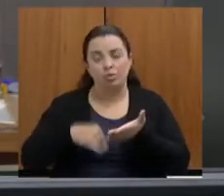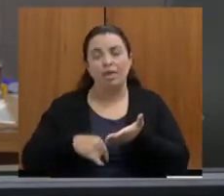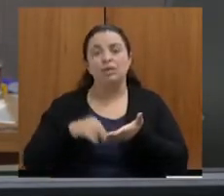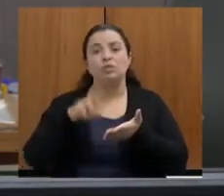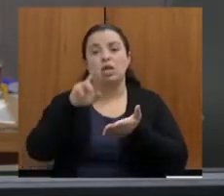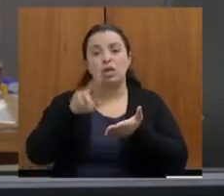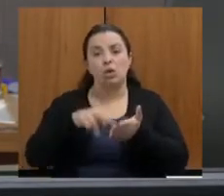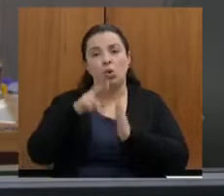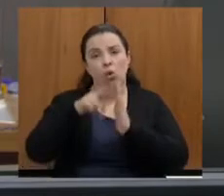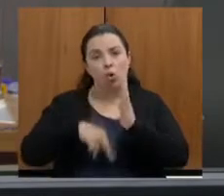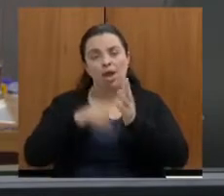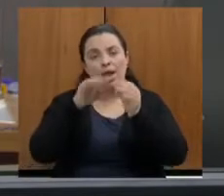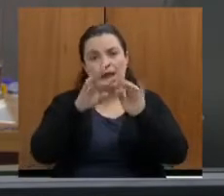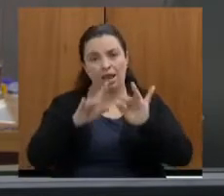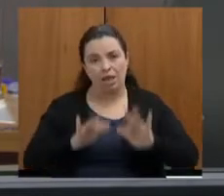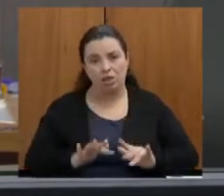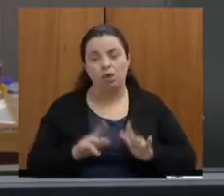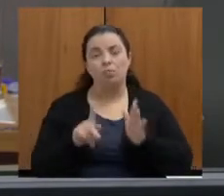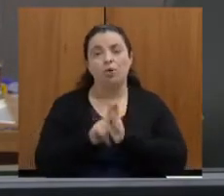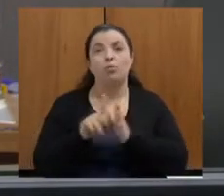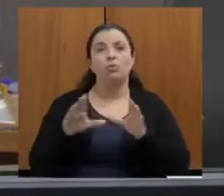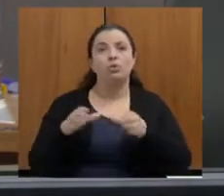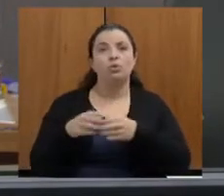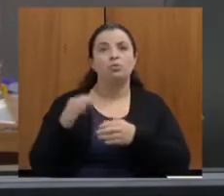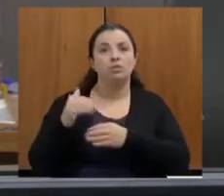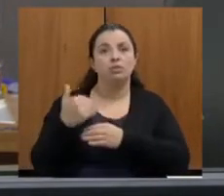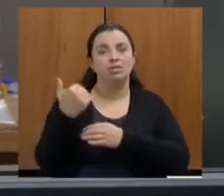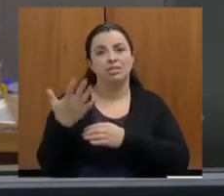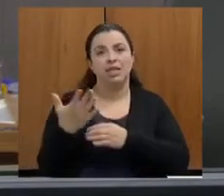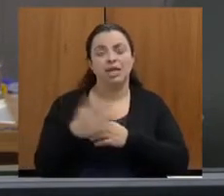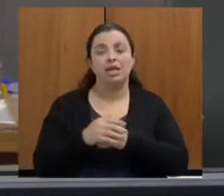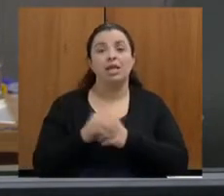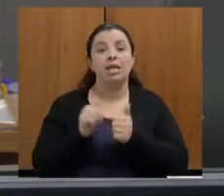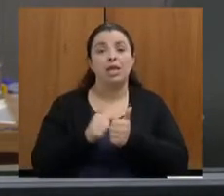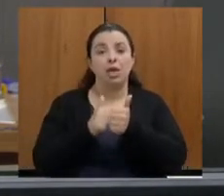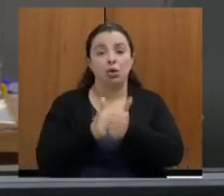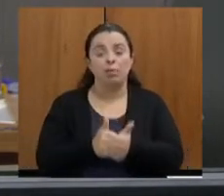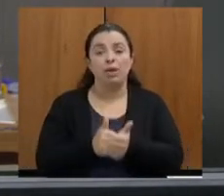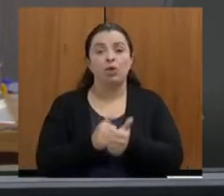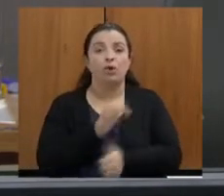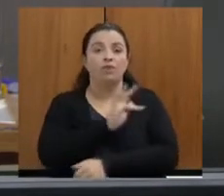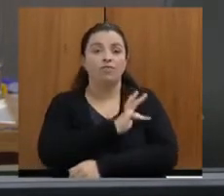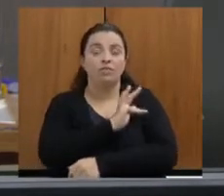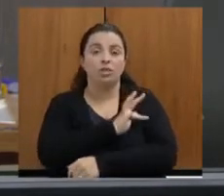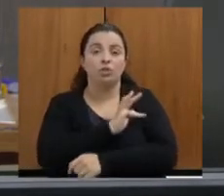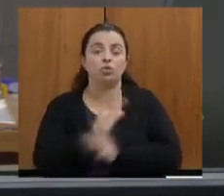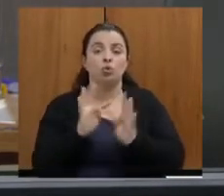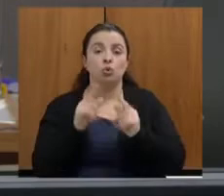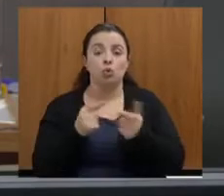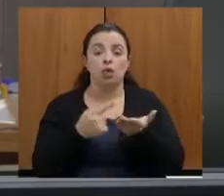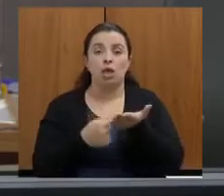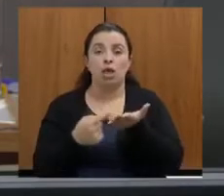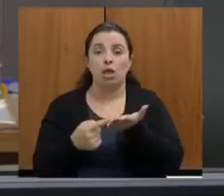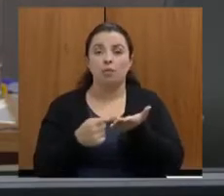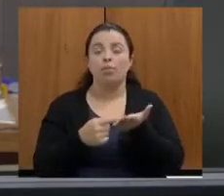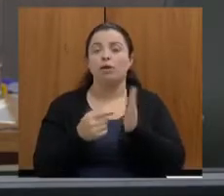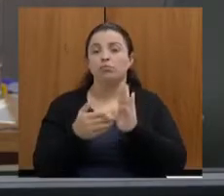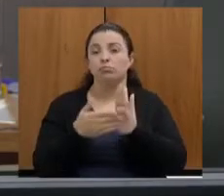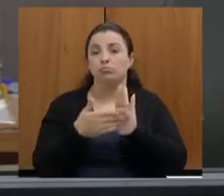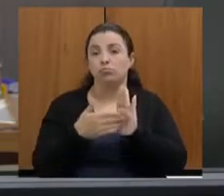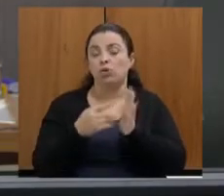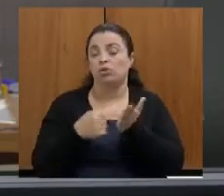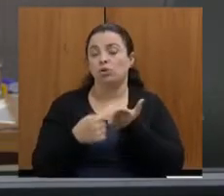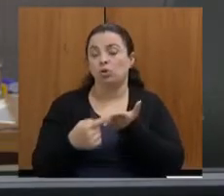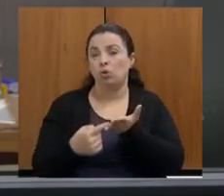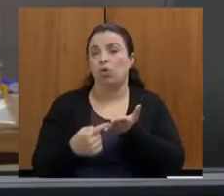e da comissão externa o que acompanhou e fiscalizou a repactuação do acordo referente ao